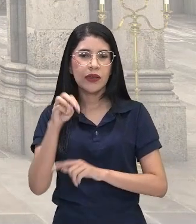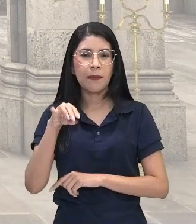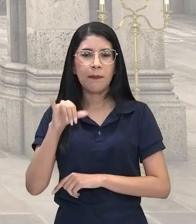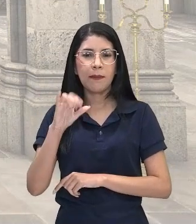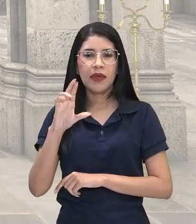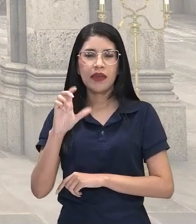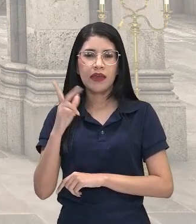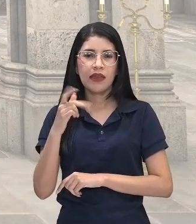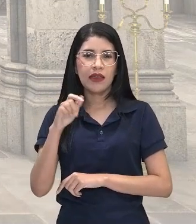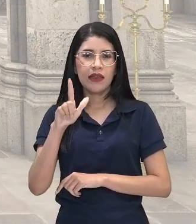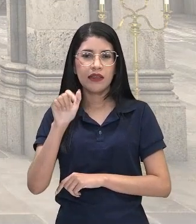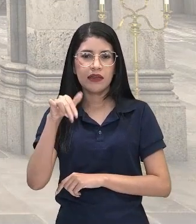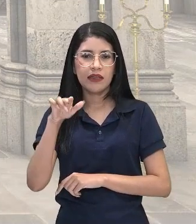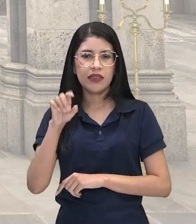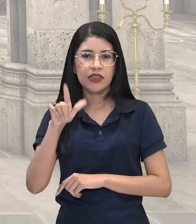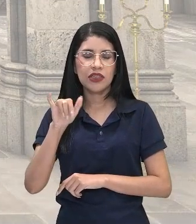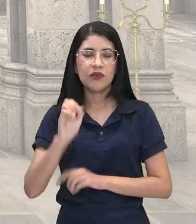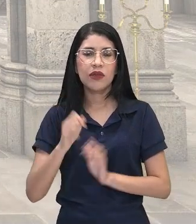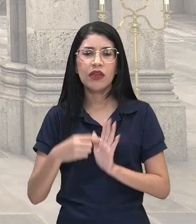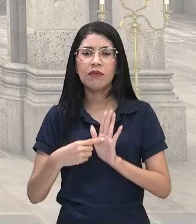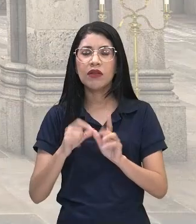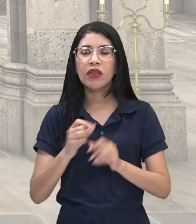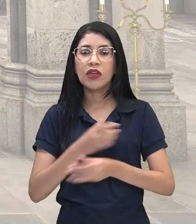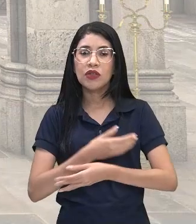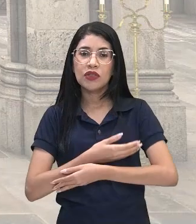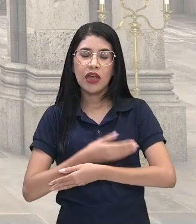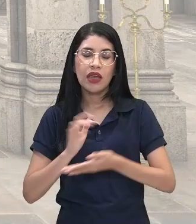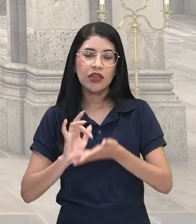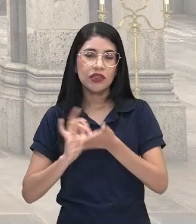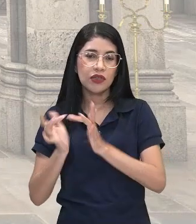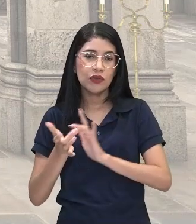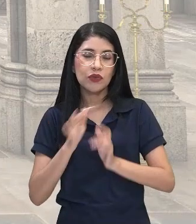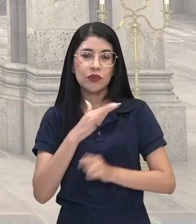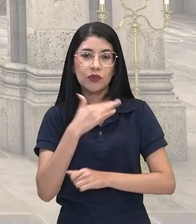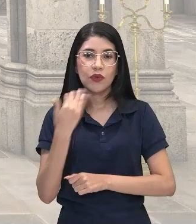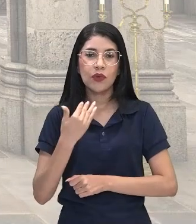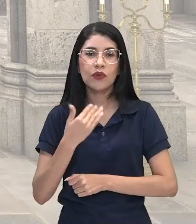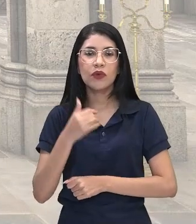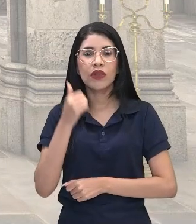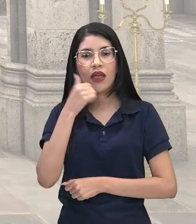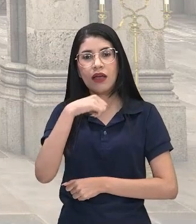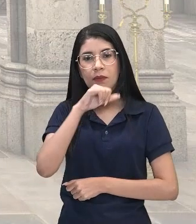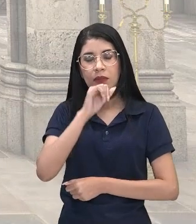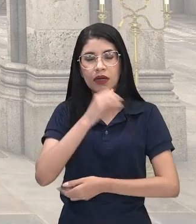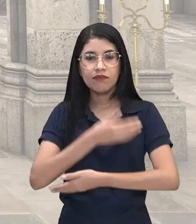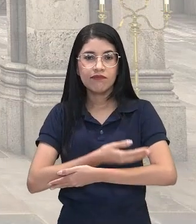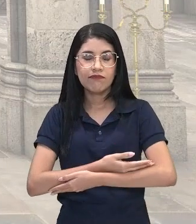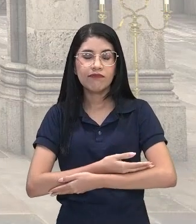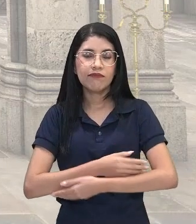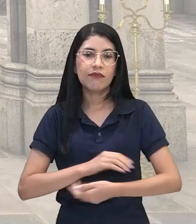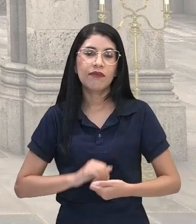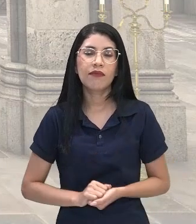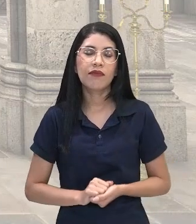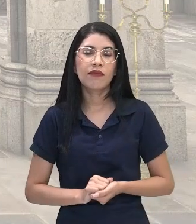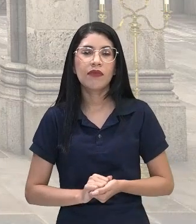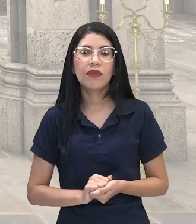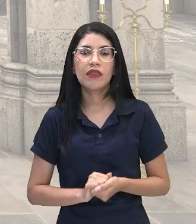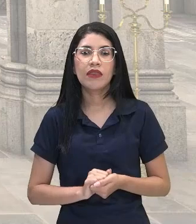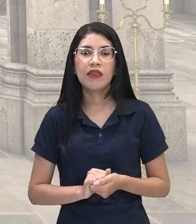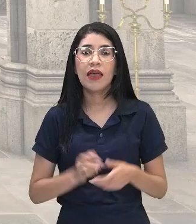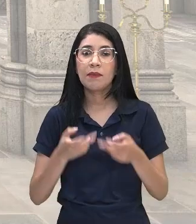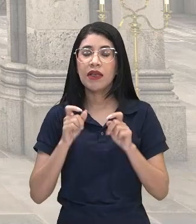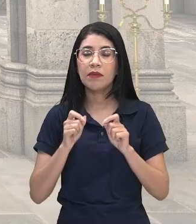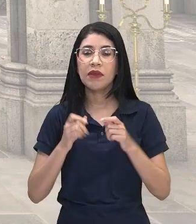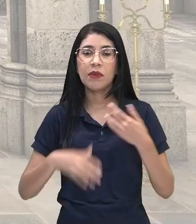representa Jesus morto nos braços de sua mãe. O poder expressivo, como vocês podem ver, e a beleza do